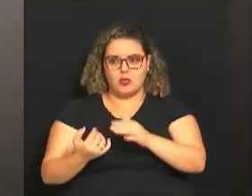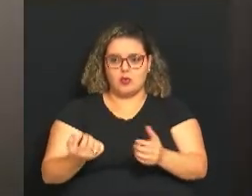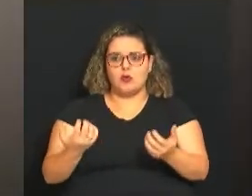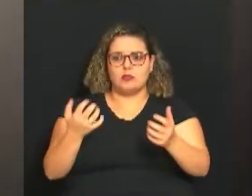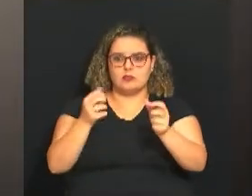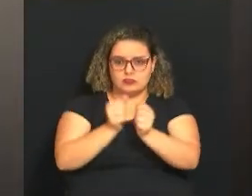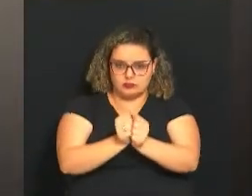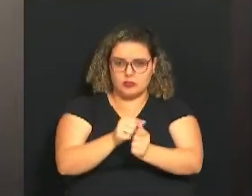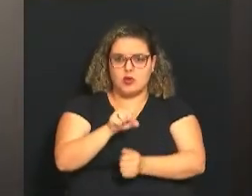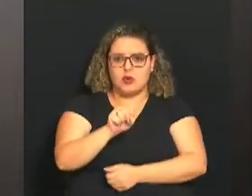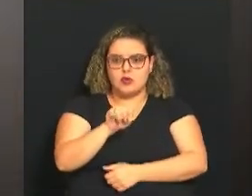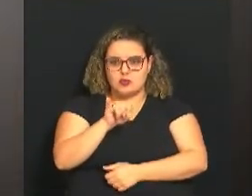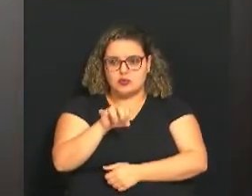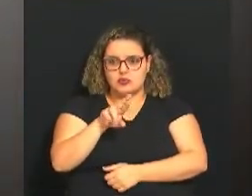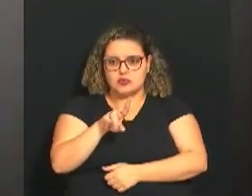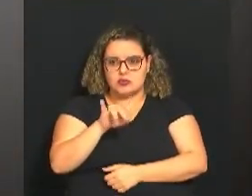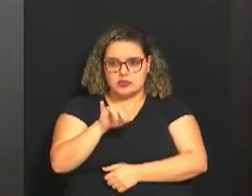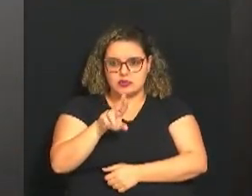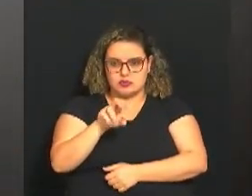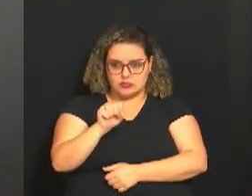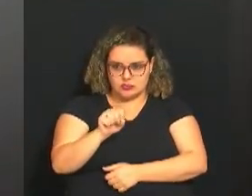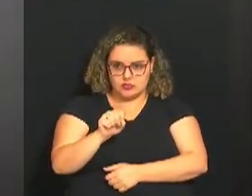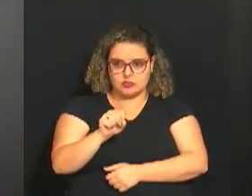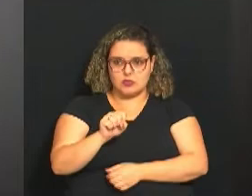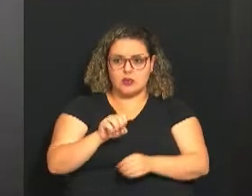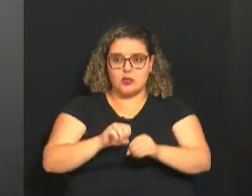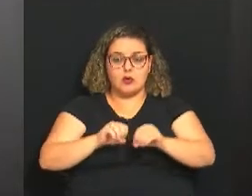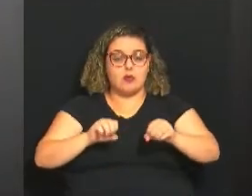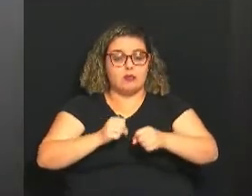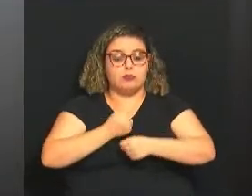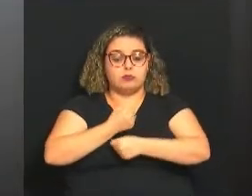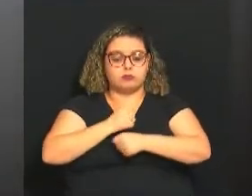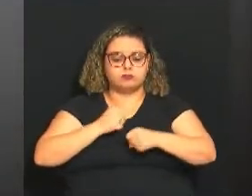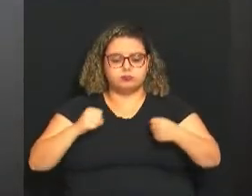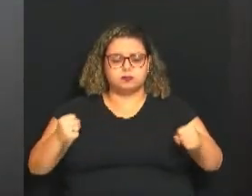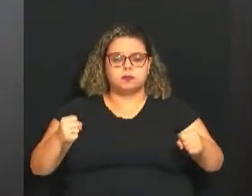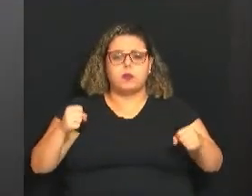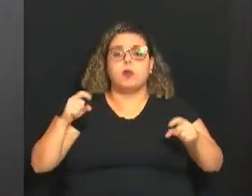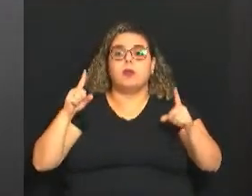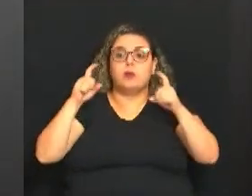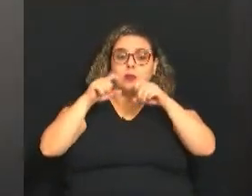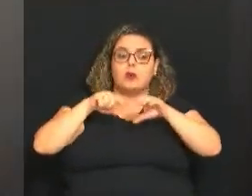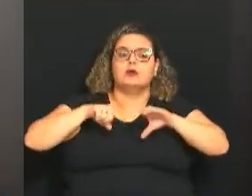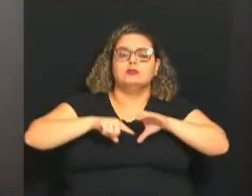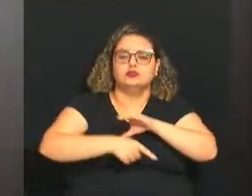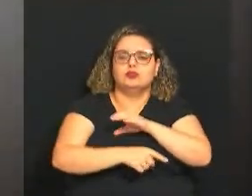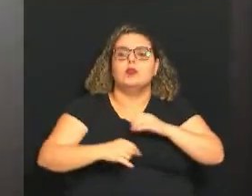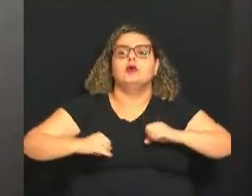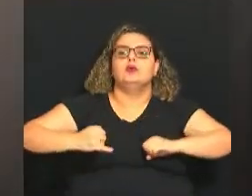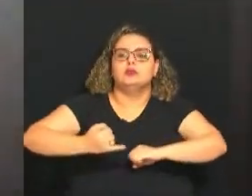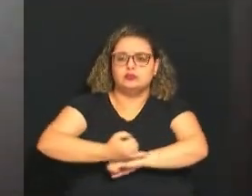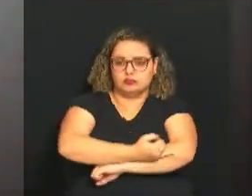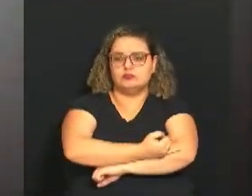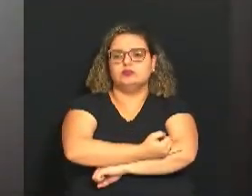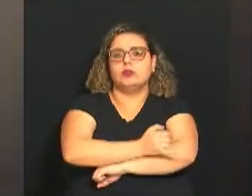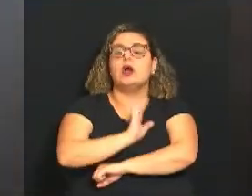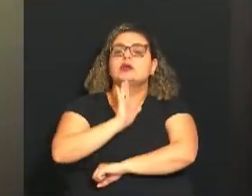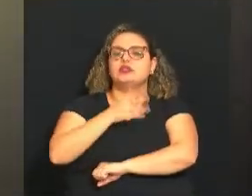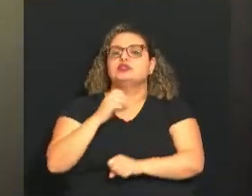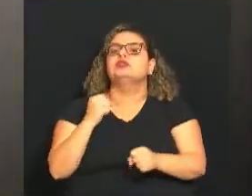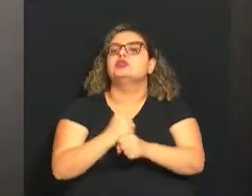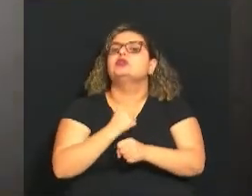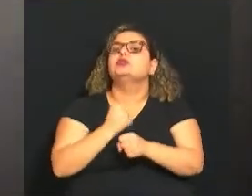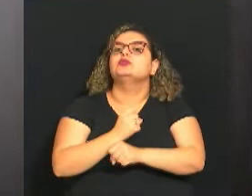nova fonte de luz síncrotron brasileira com a maior e mais complexa infraestrutura científica já construída no